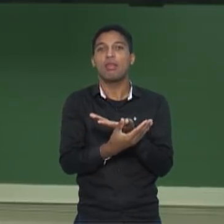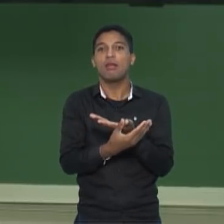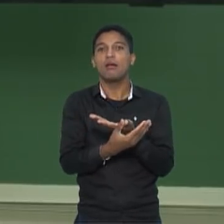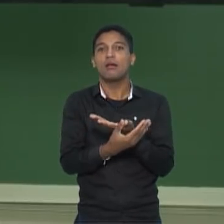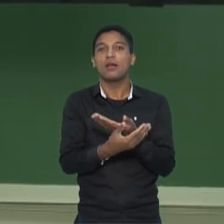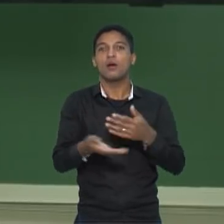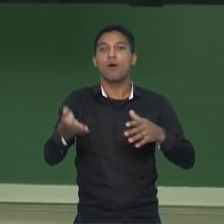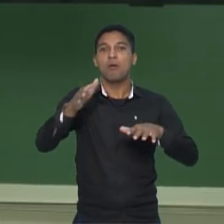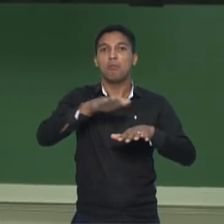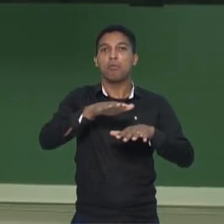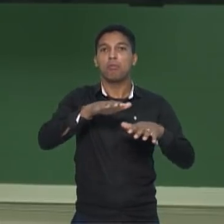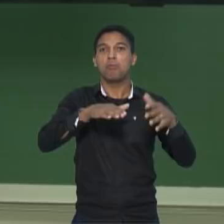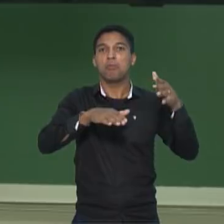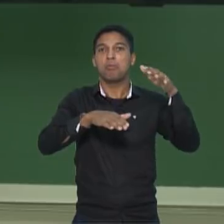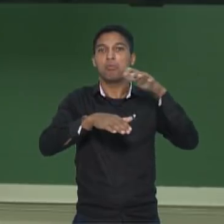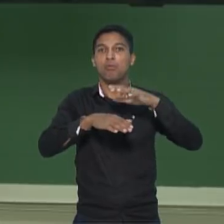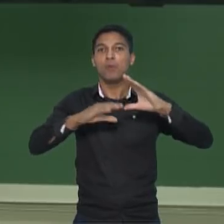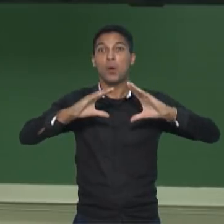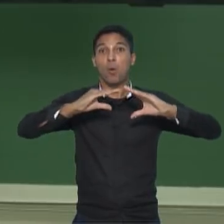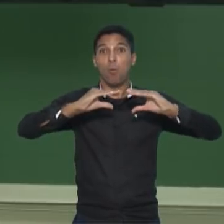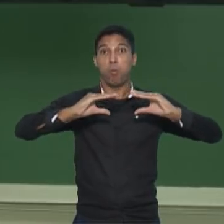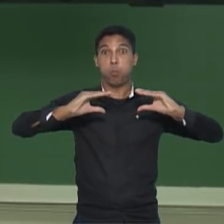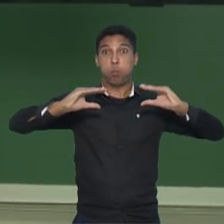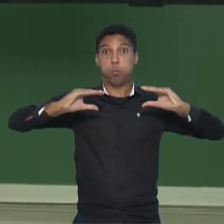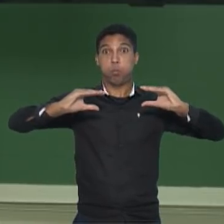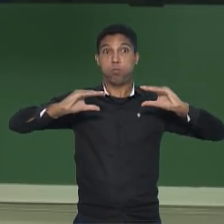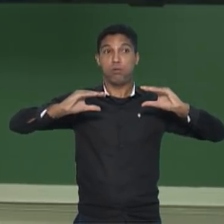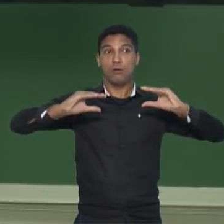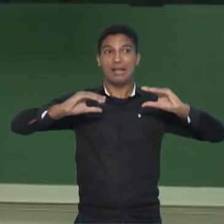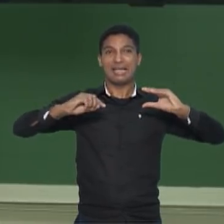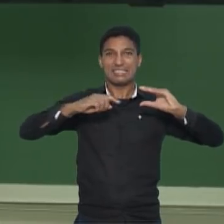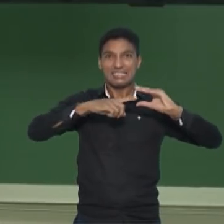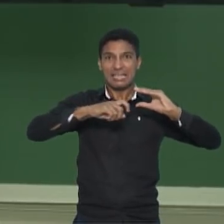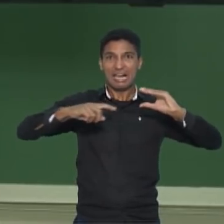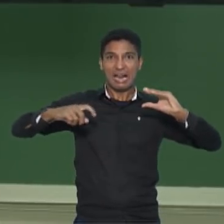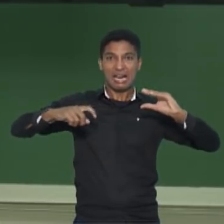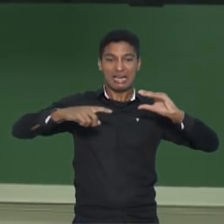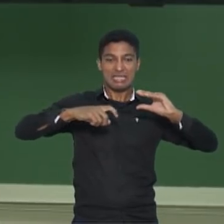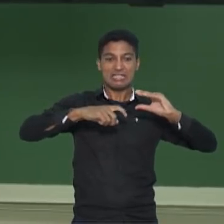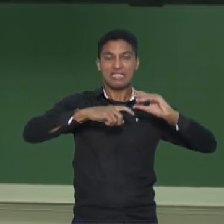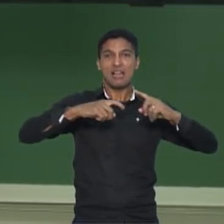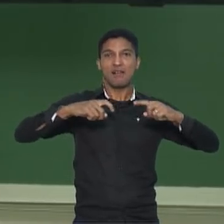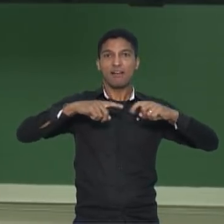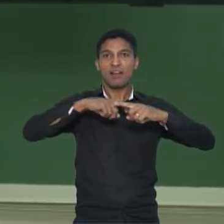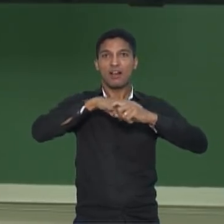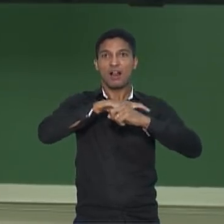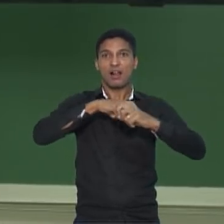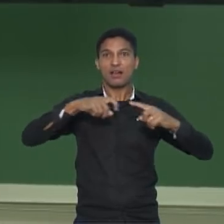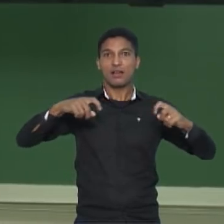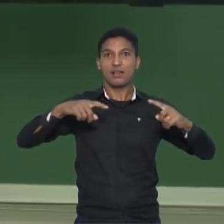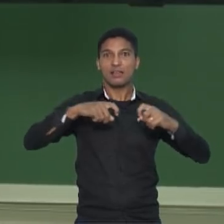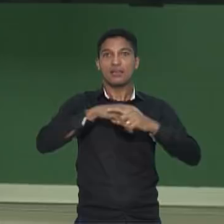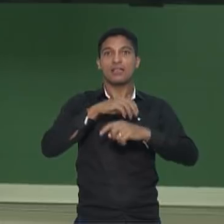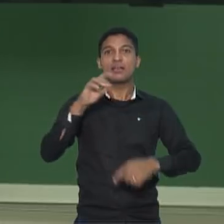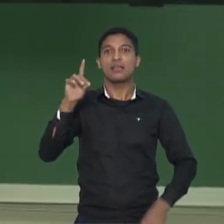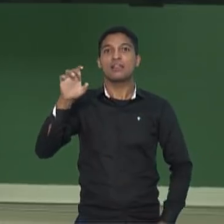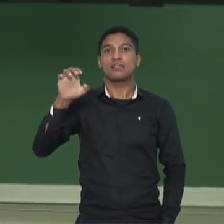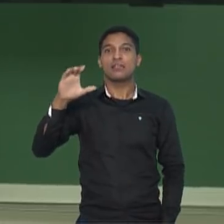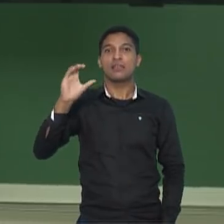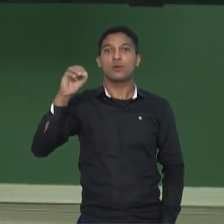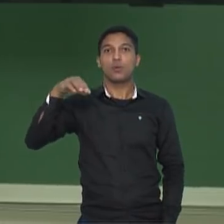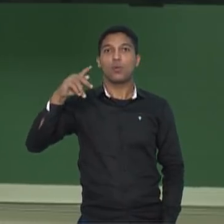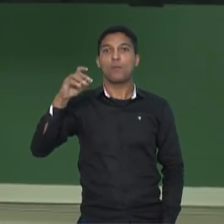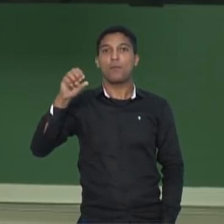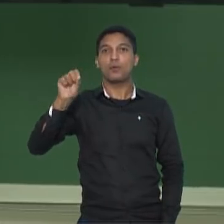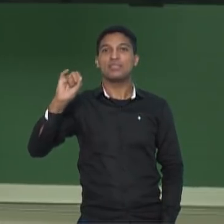de decomposição, que são os micro-organismos que estão dentro do solo, começam a atuar nestes